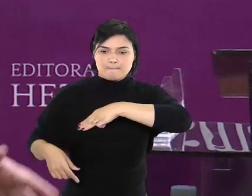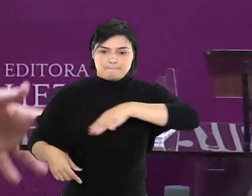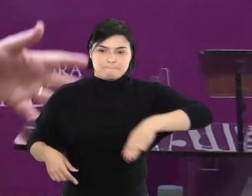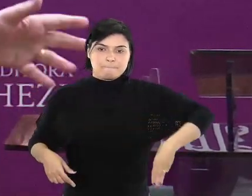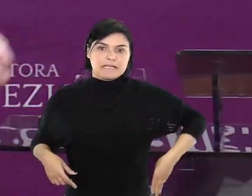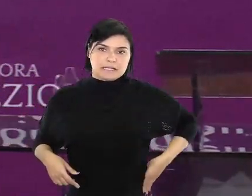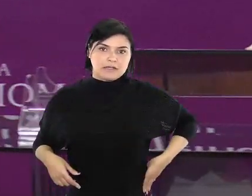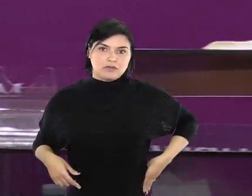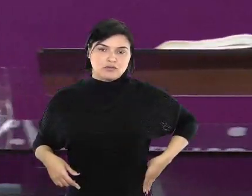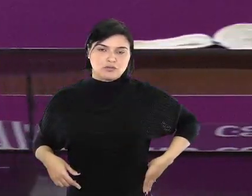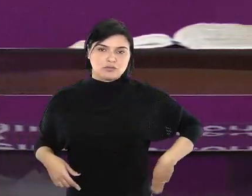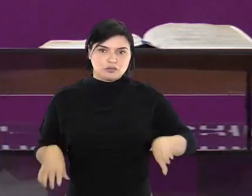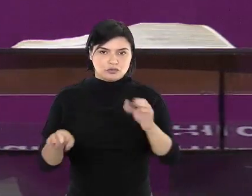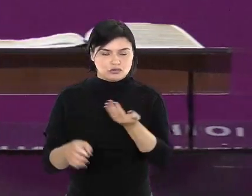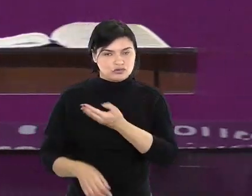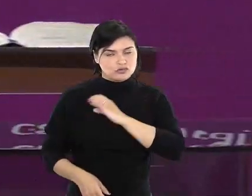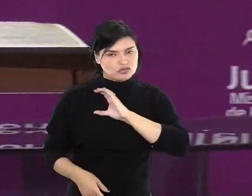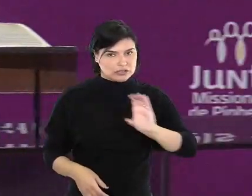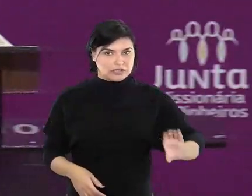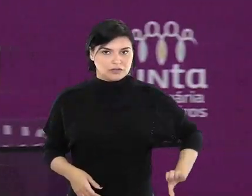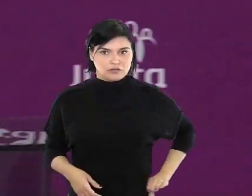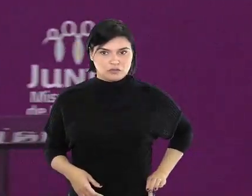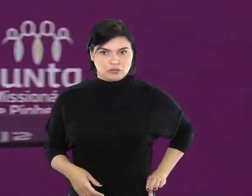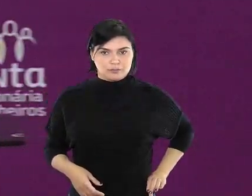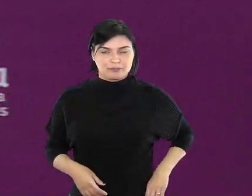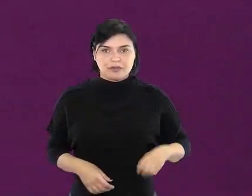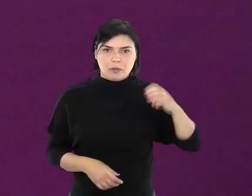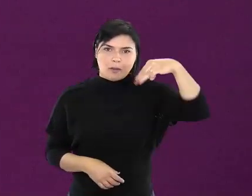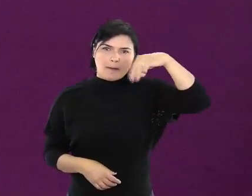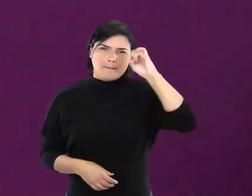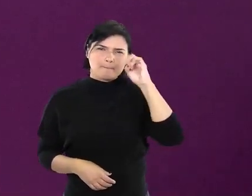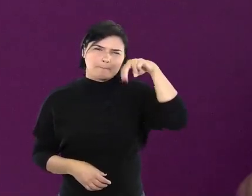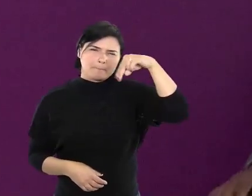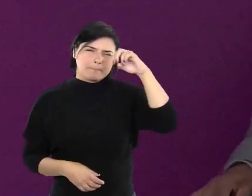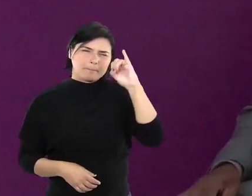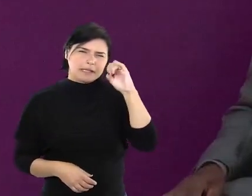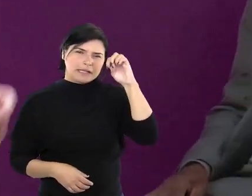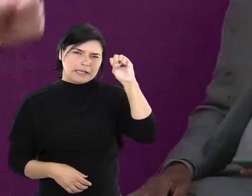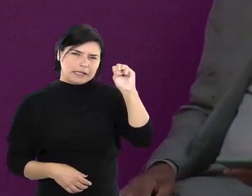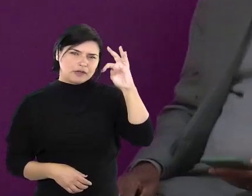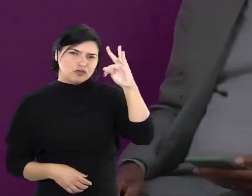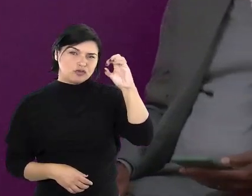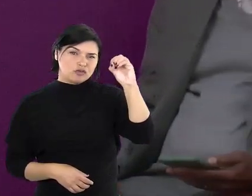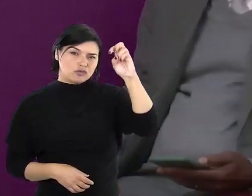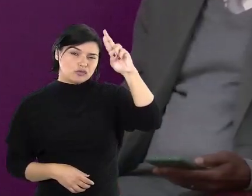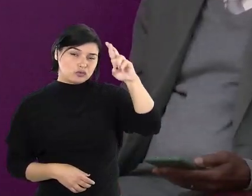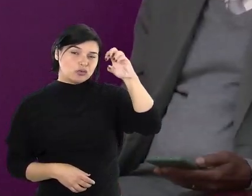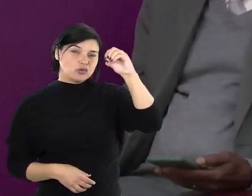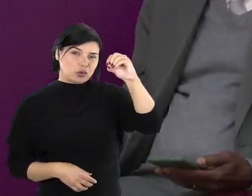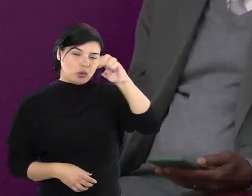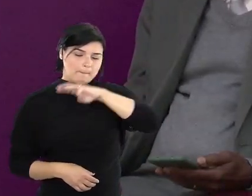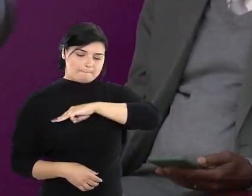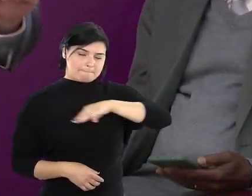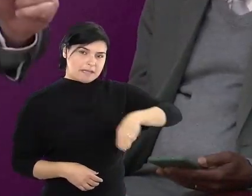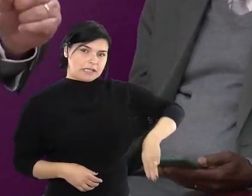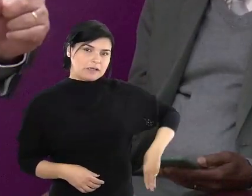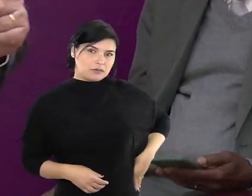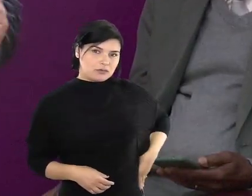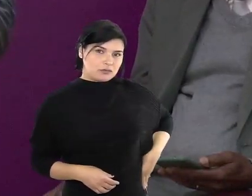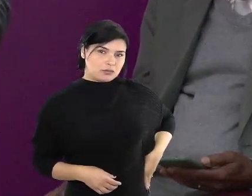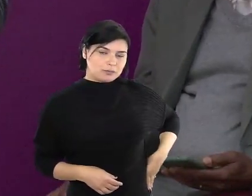ministros de Cristo palavra ministros aqui riperê do grego vem daquelas Galés